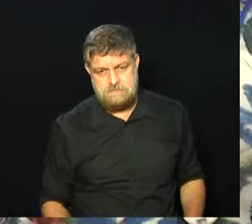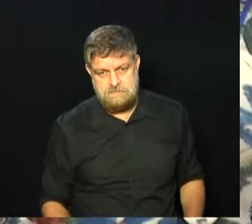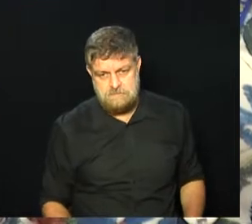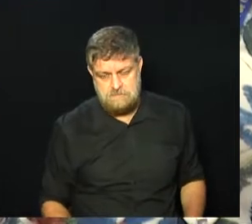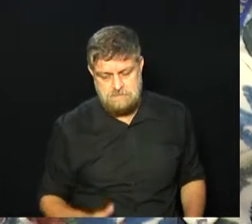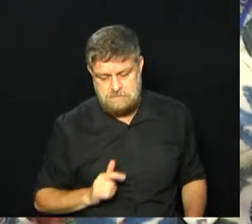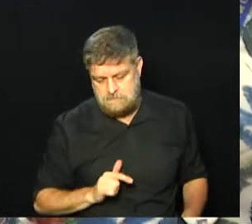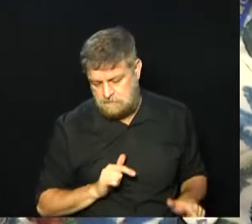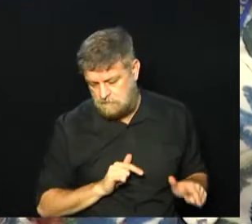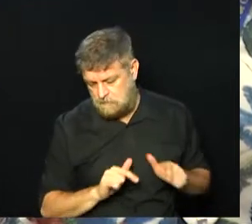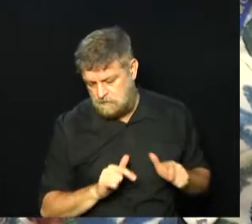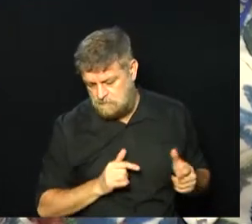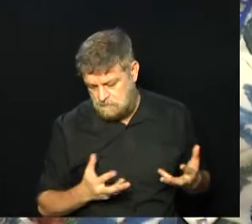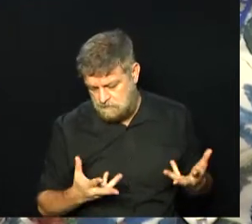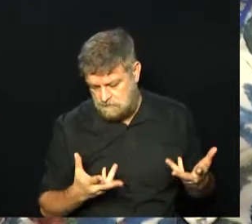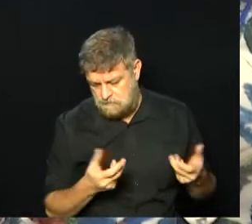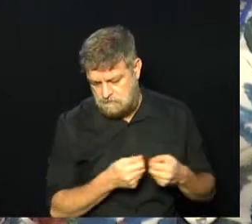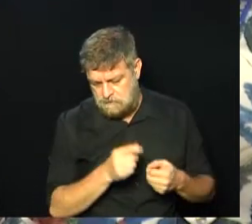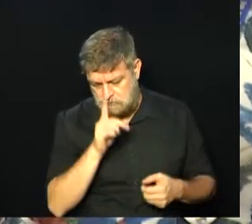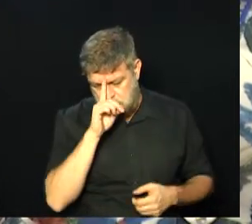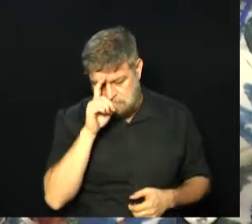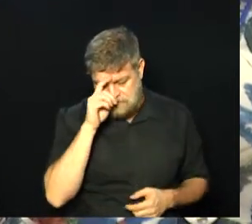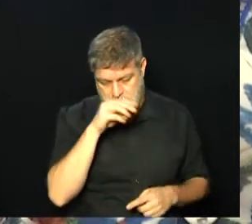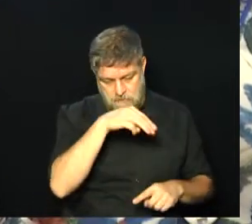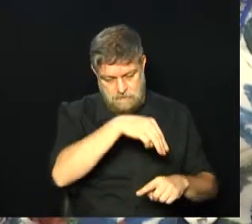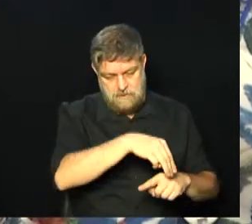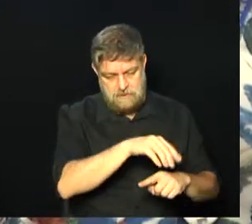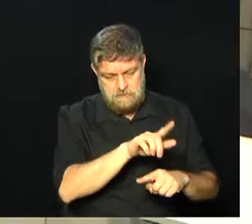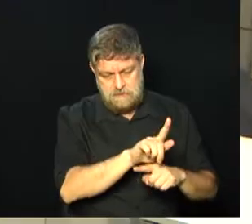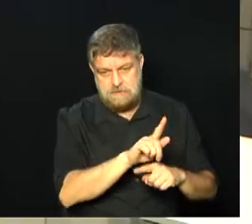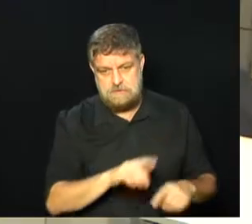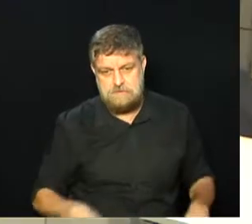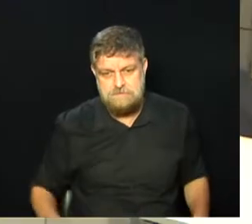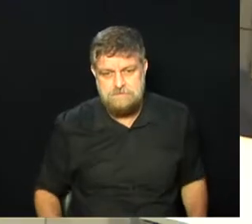belo trabalho que é feito lá dentro do Mário Gatti. Obrigado.